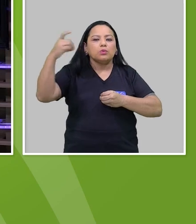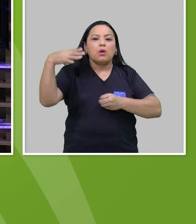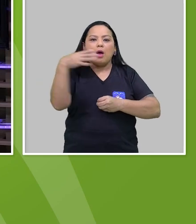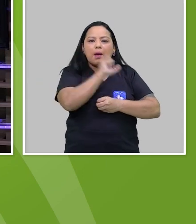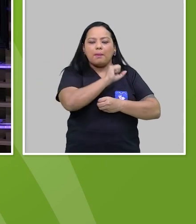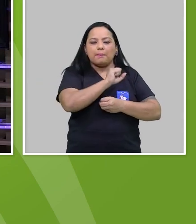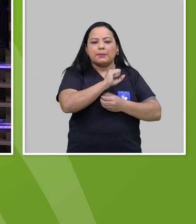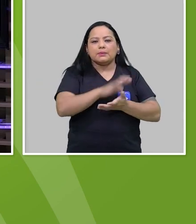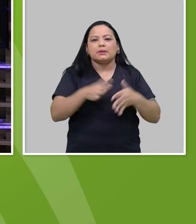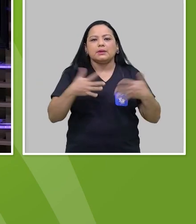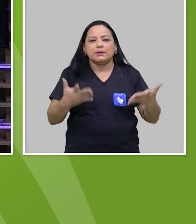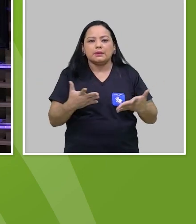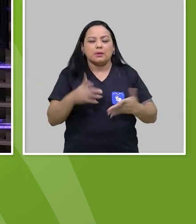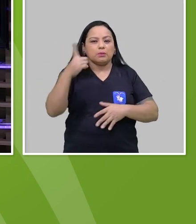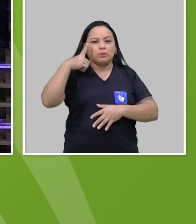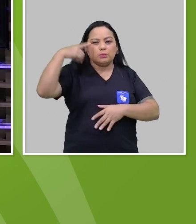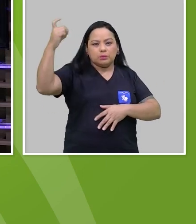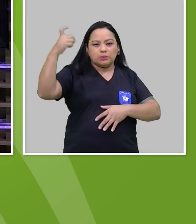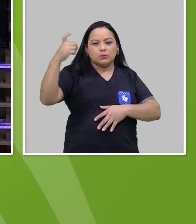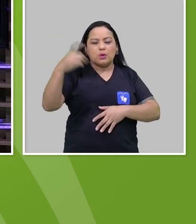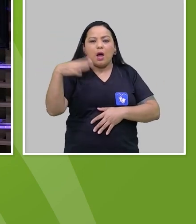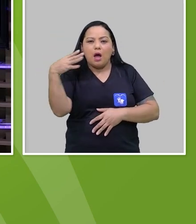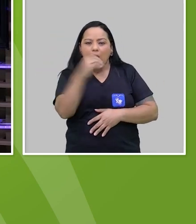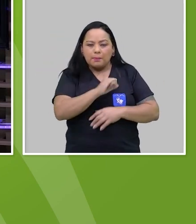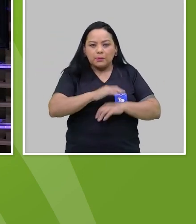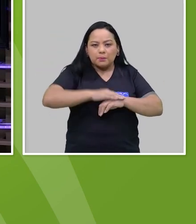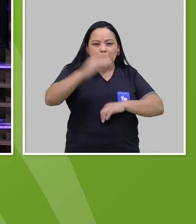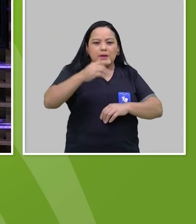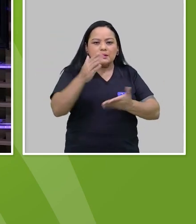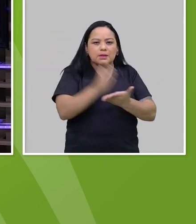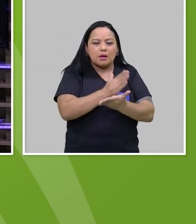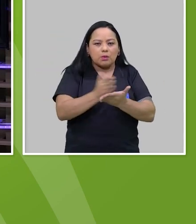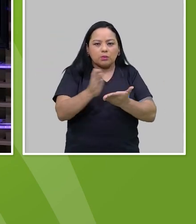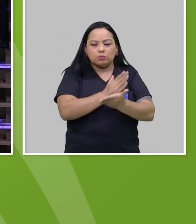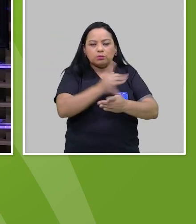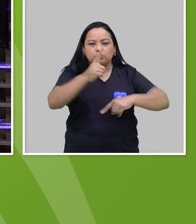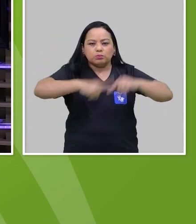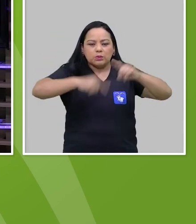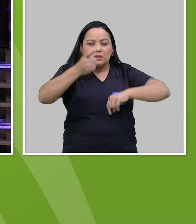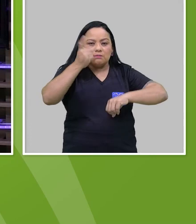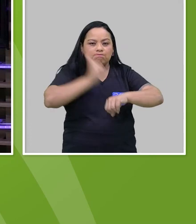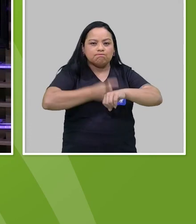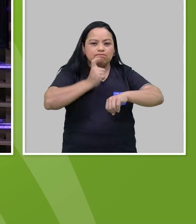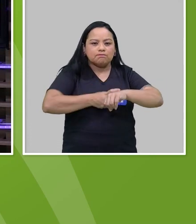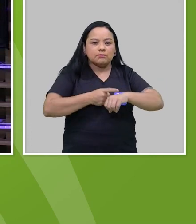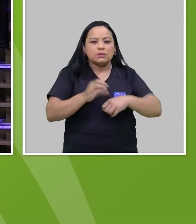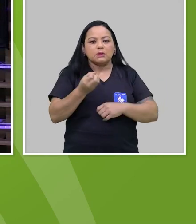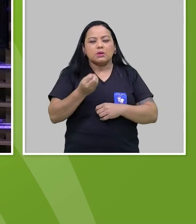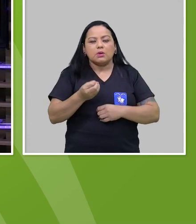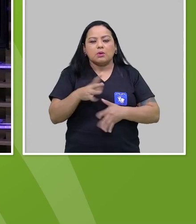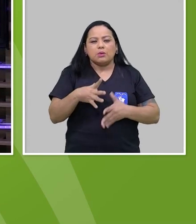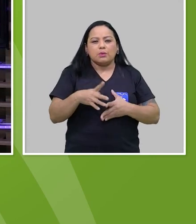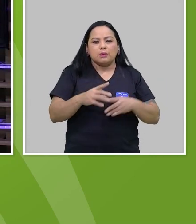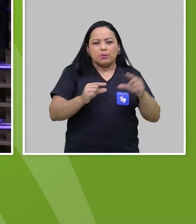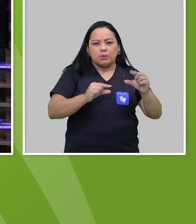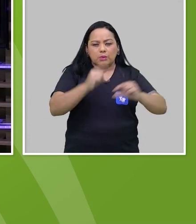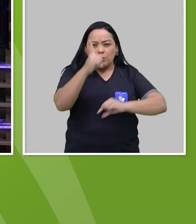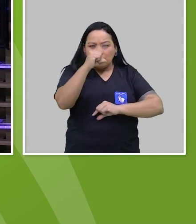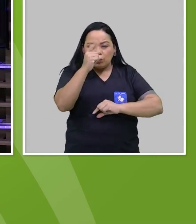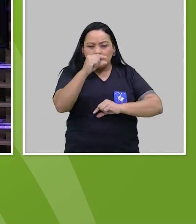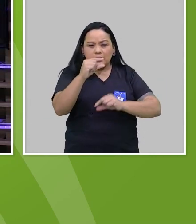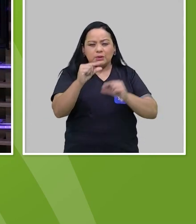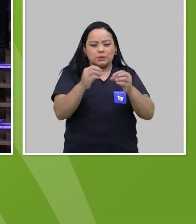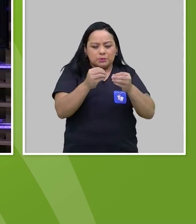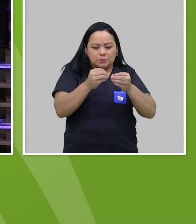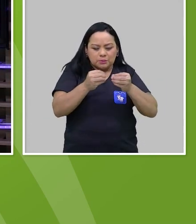rápido. Então, o som vai mais rápido em alguns materiais sólidos, um pouco menos no líquido